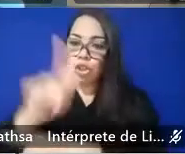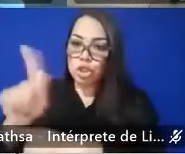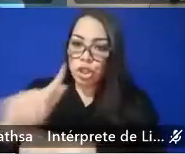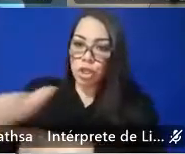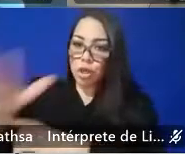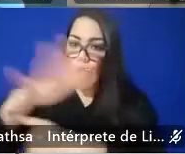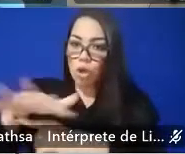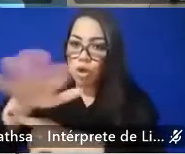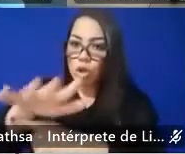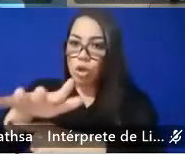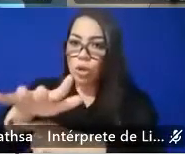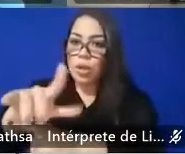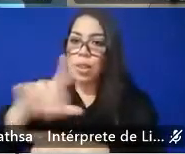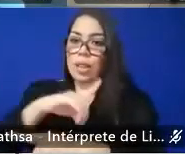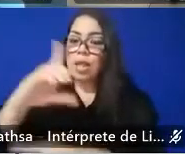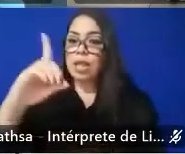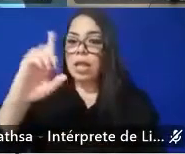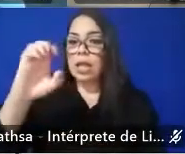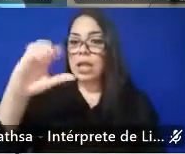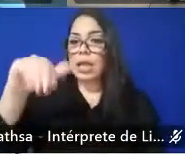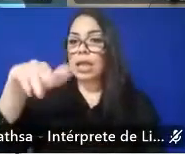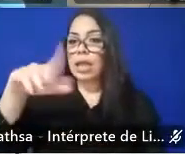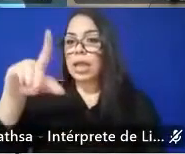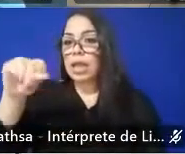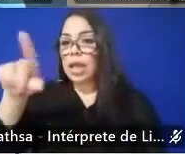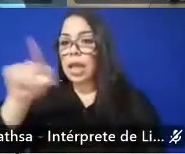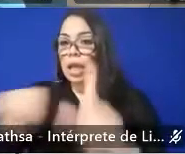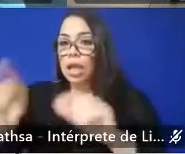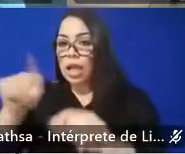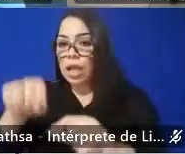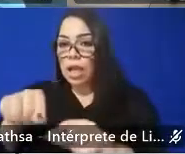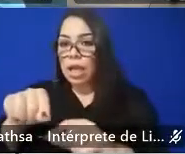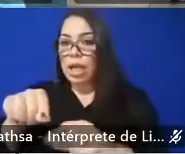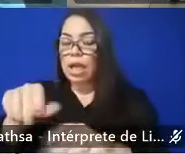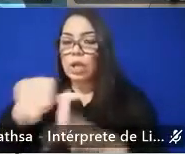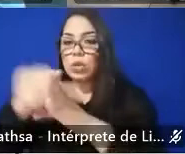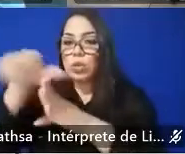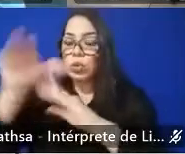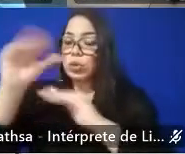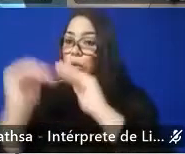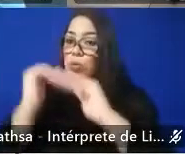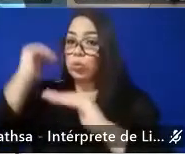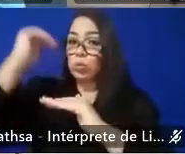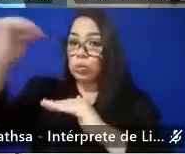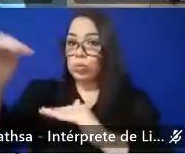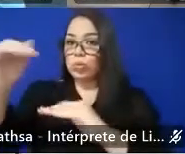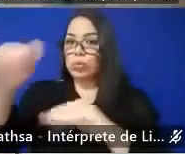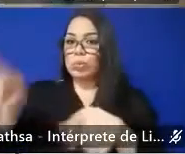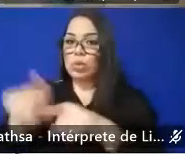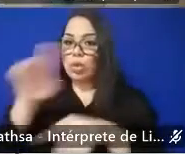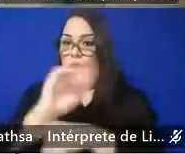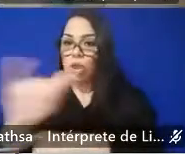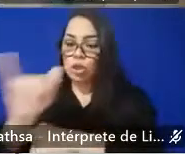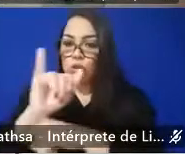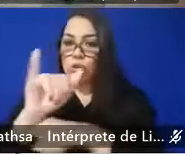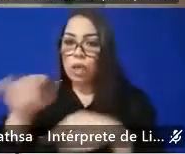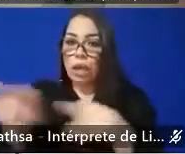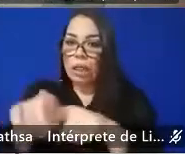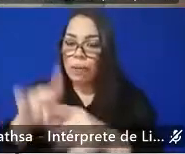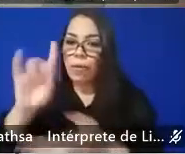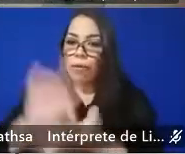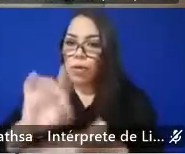cana eleito do egrégio Conselho superior contribuindo efetivamente para o crescimento